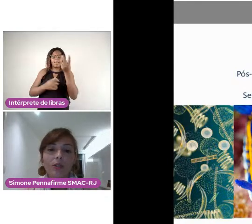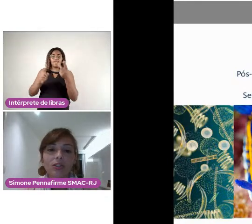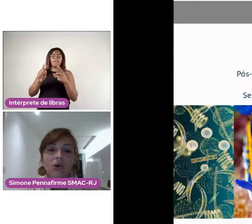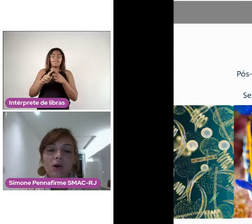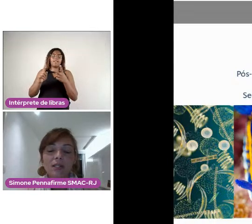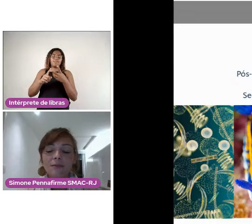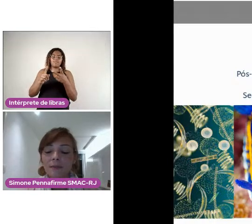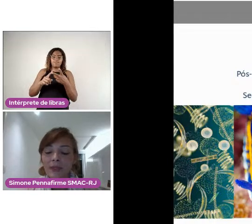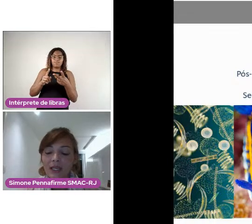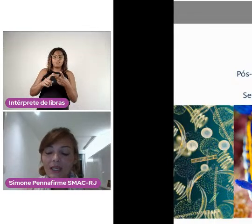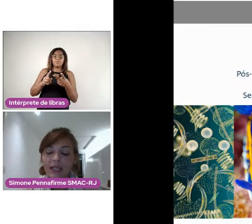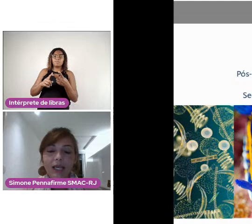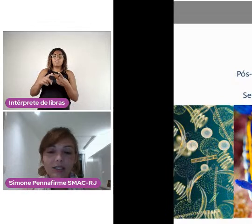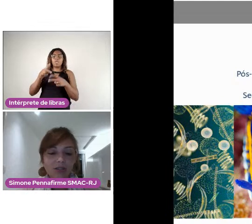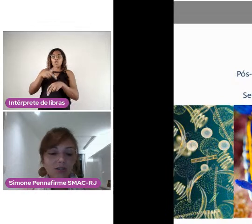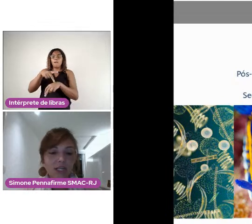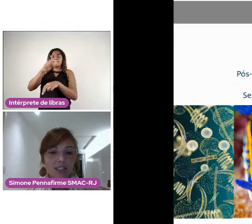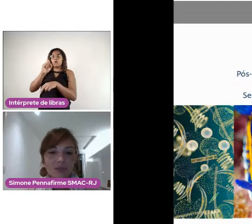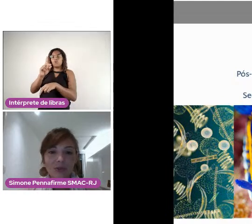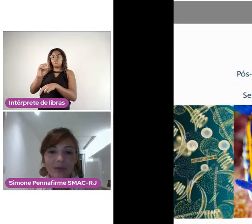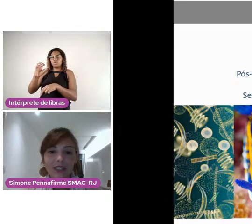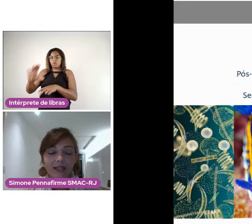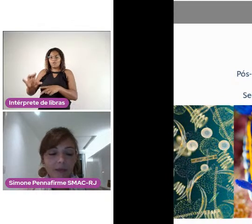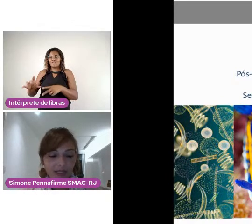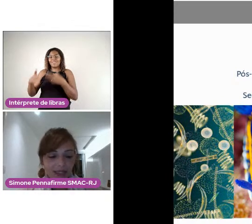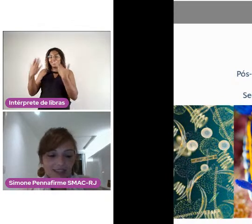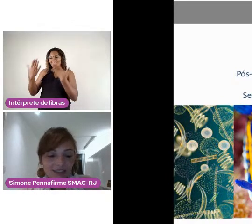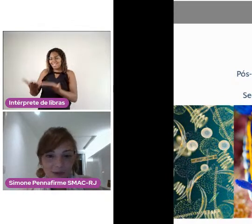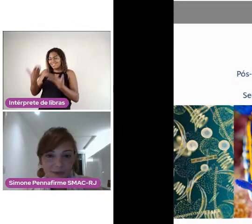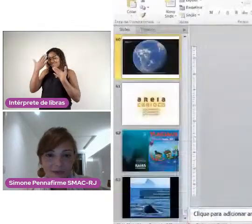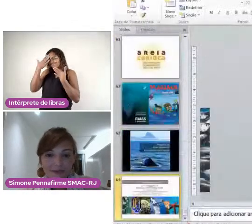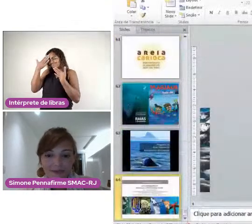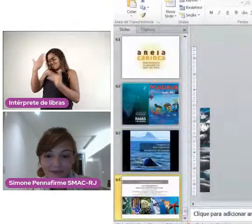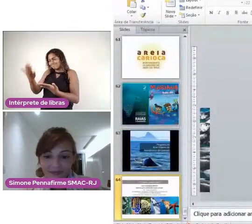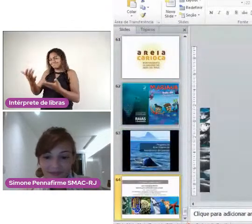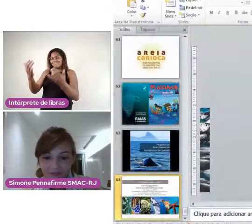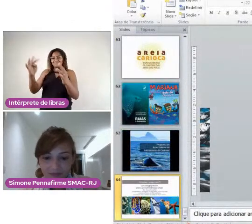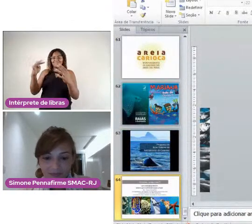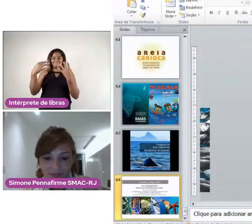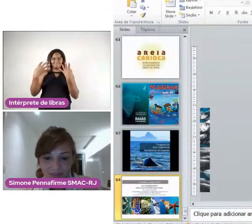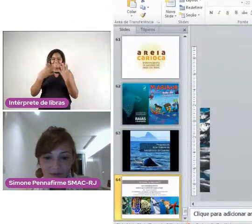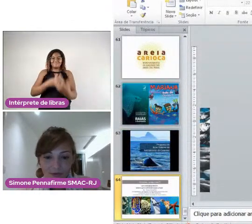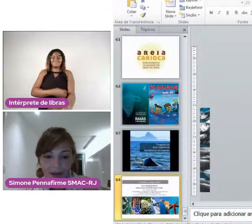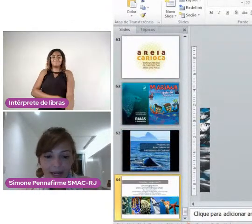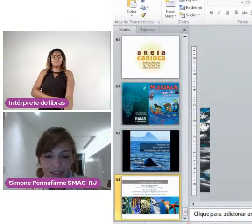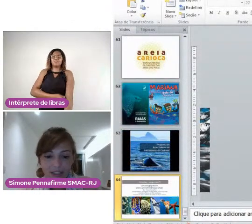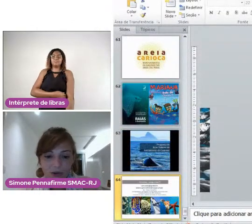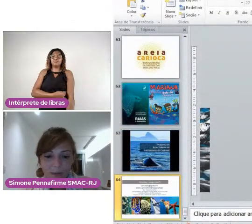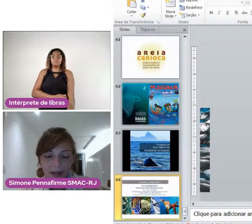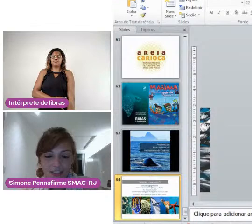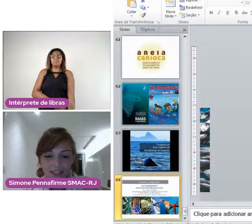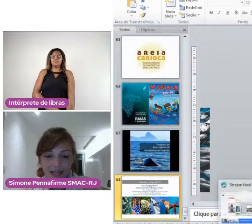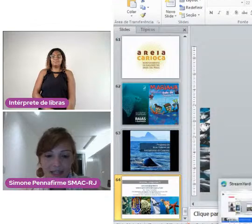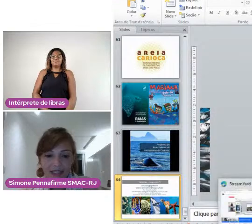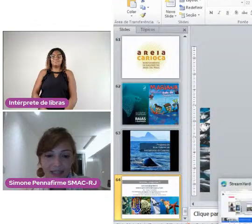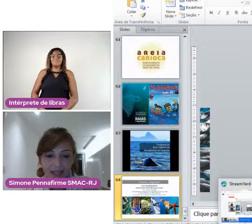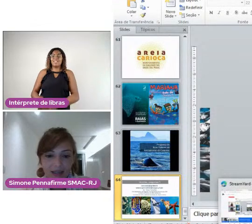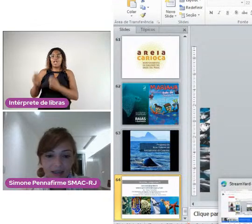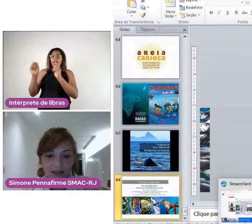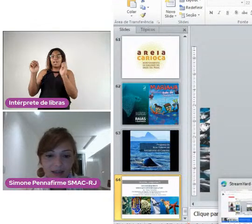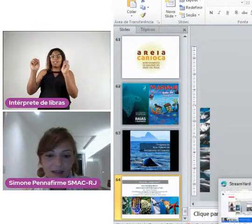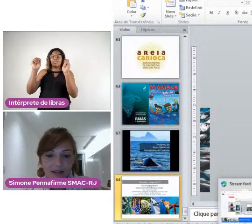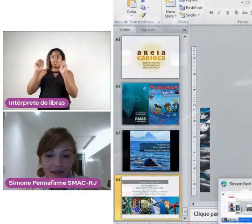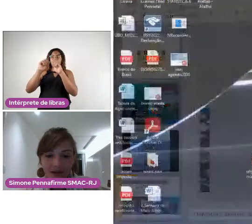como pós-doc. E é isso, gente. Muito obrigada pela atenção. Vou parar de compartilhar aqui